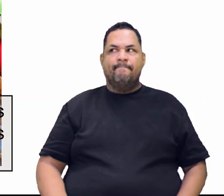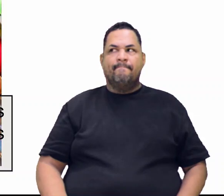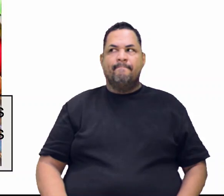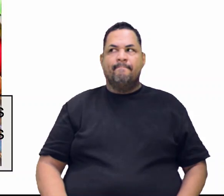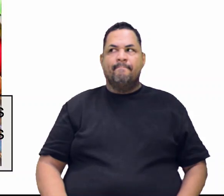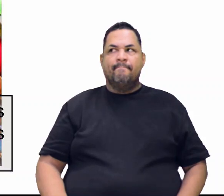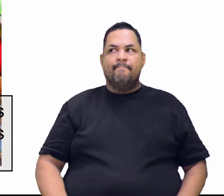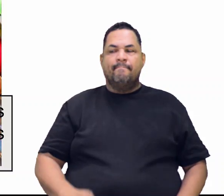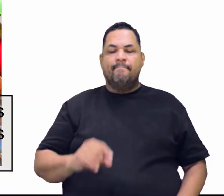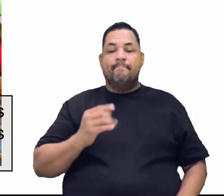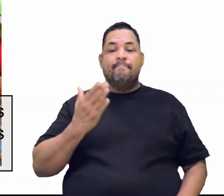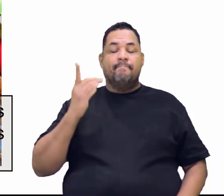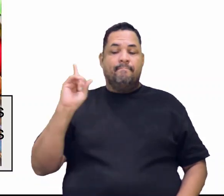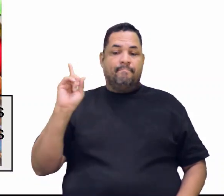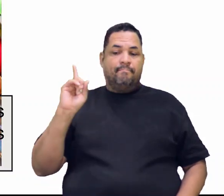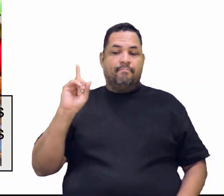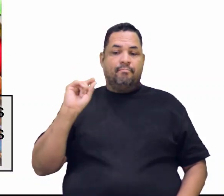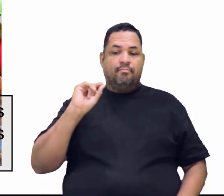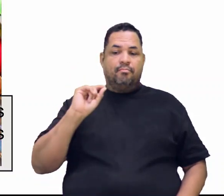parte que vocês estão vendo,